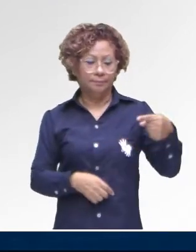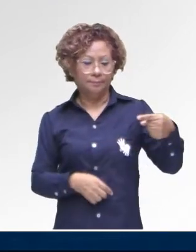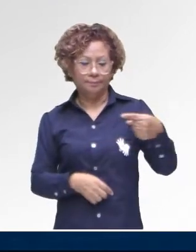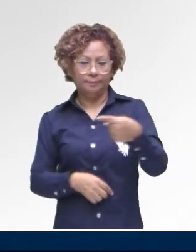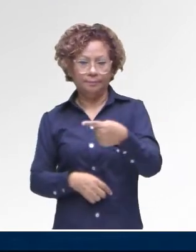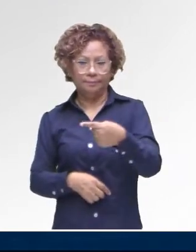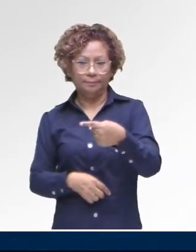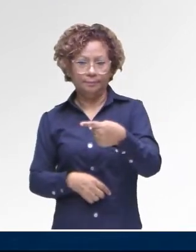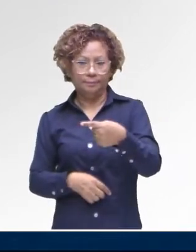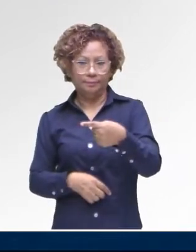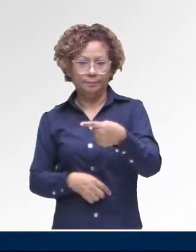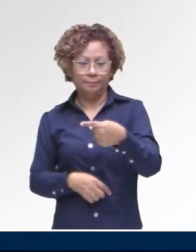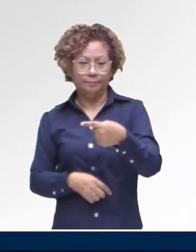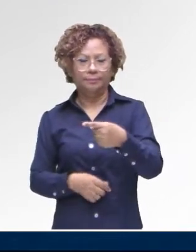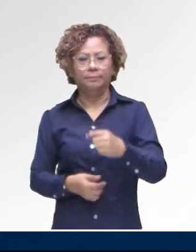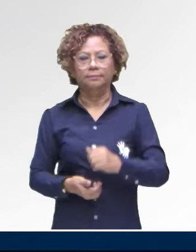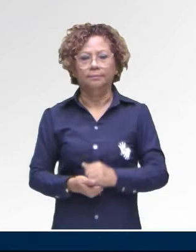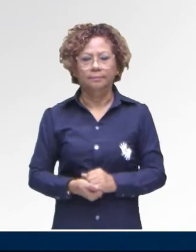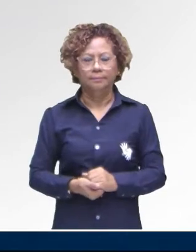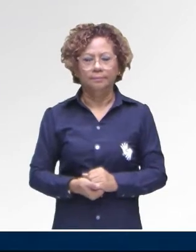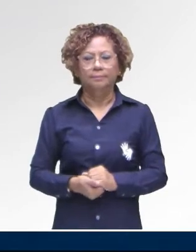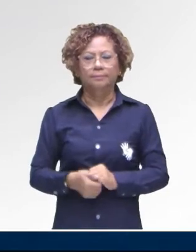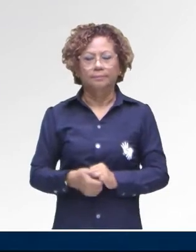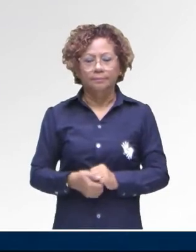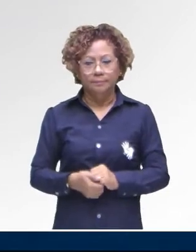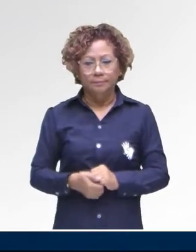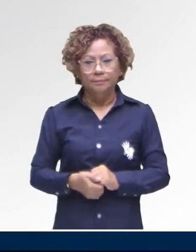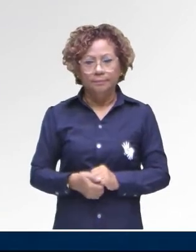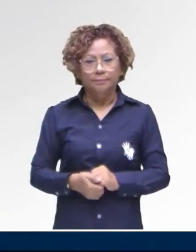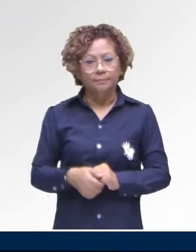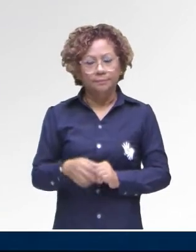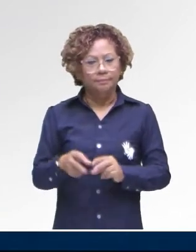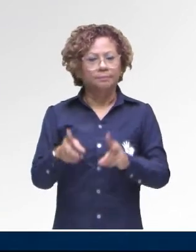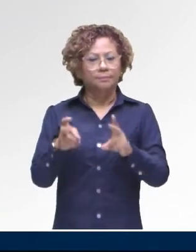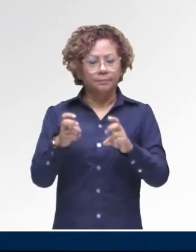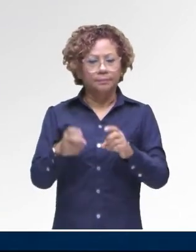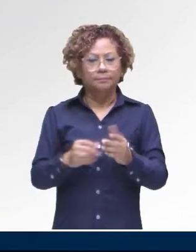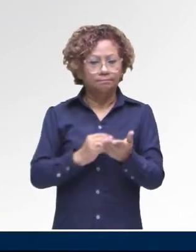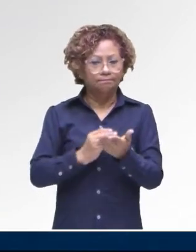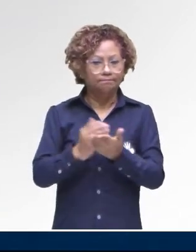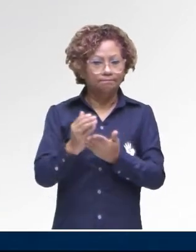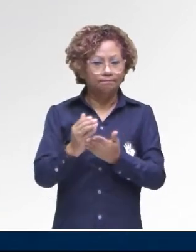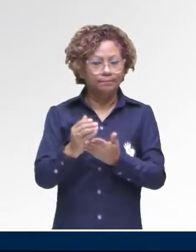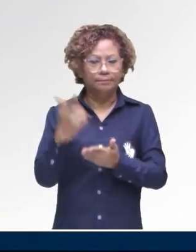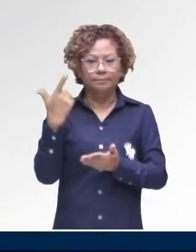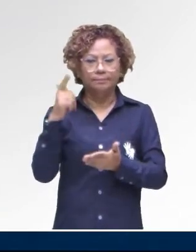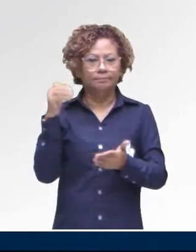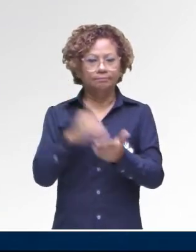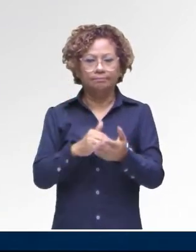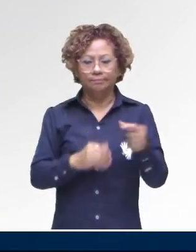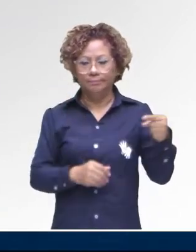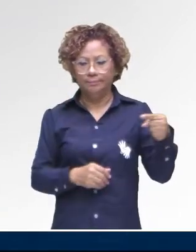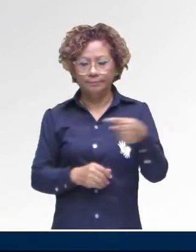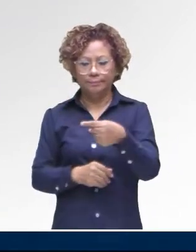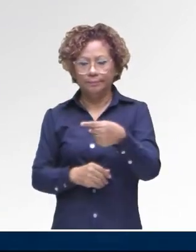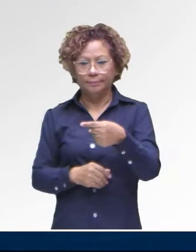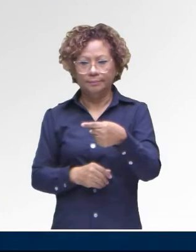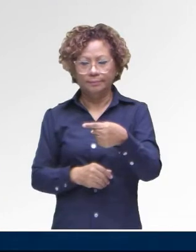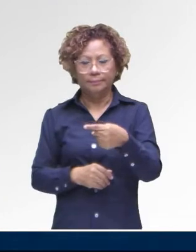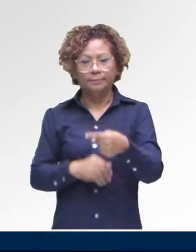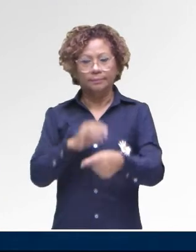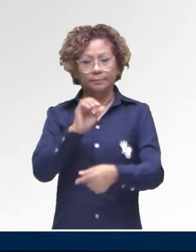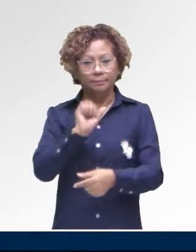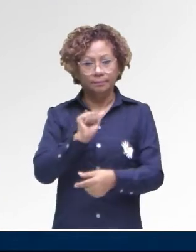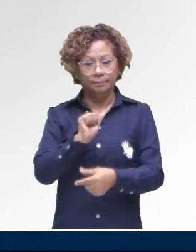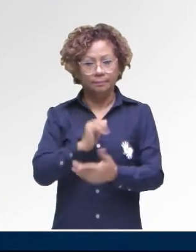um lado, indicando que ela começa, mas não tem fim. Em que A é o ponto inicial e B